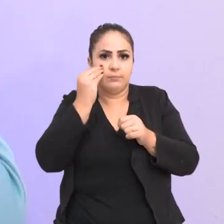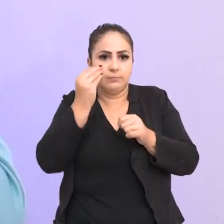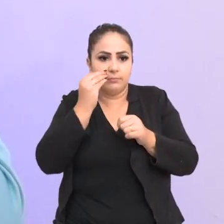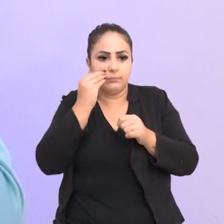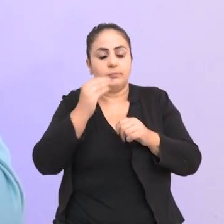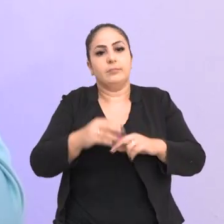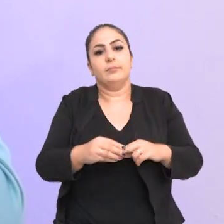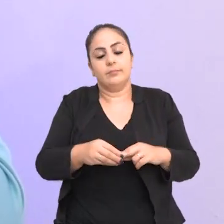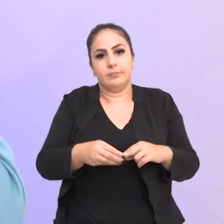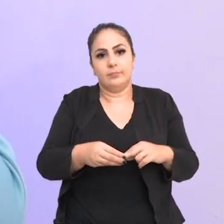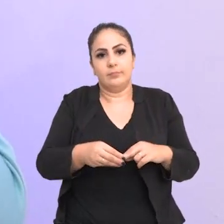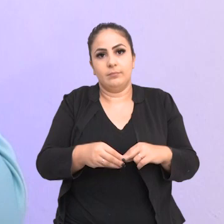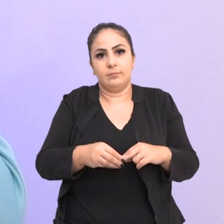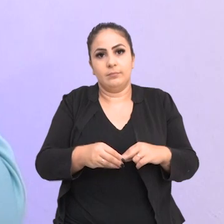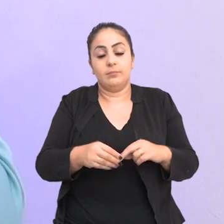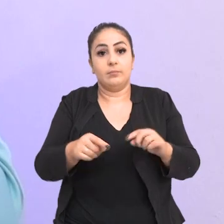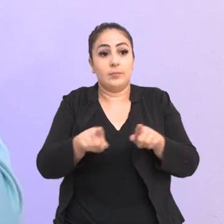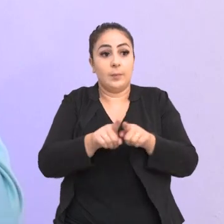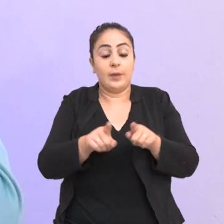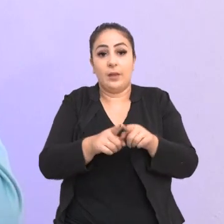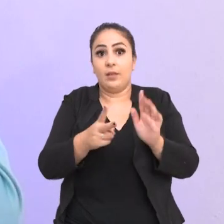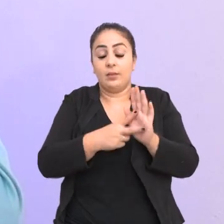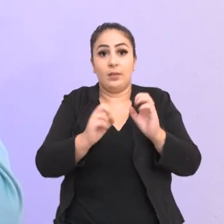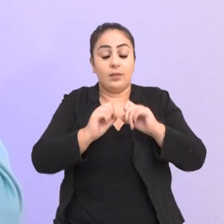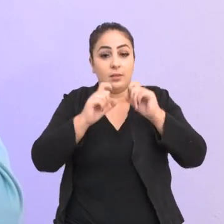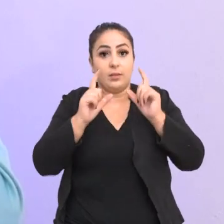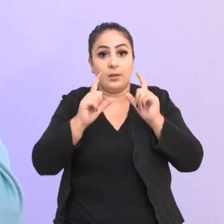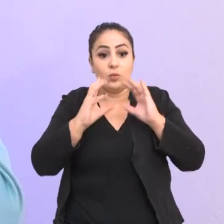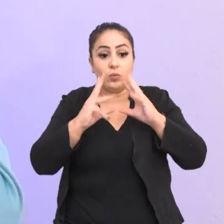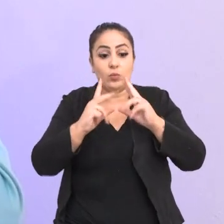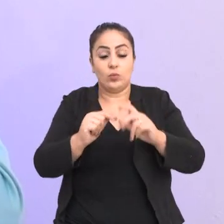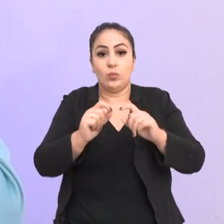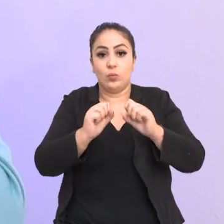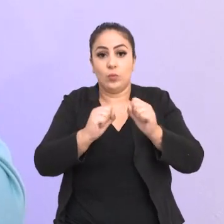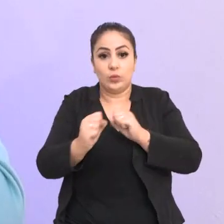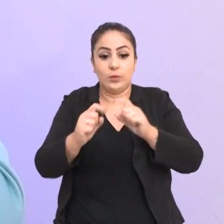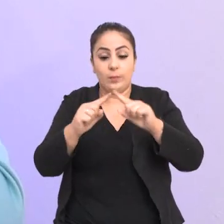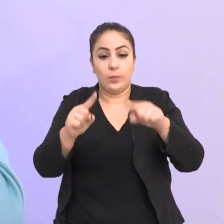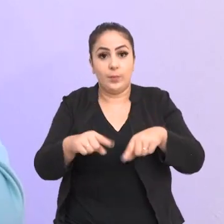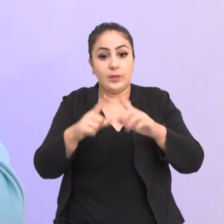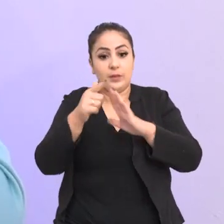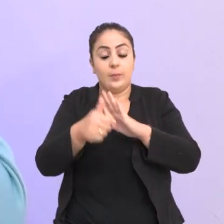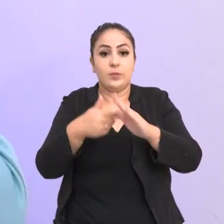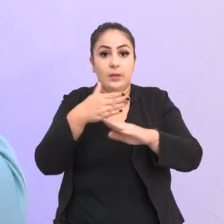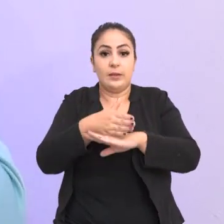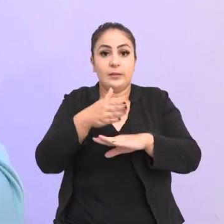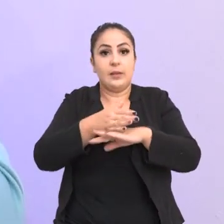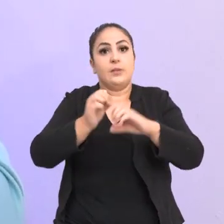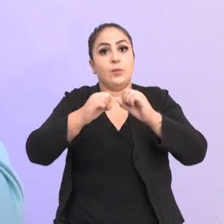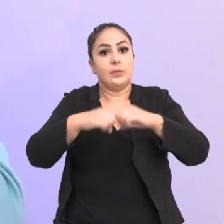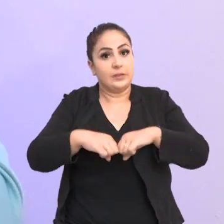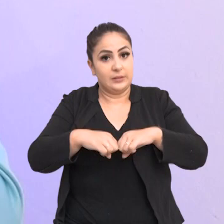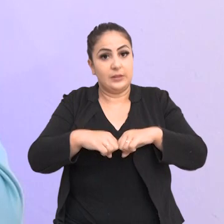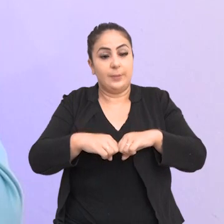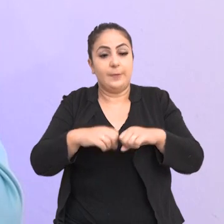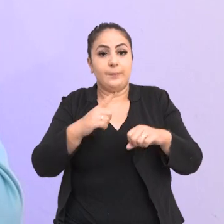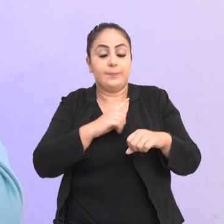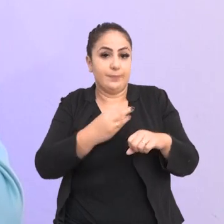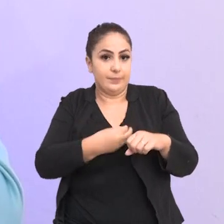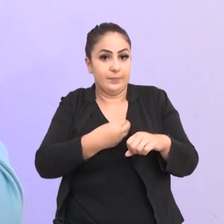seus testes. E também me chamou a atenção porque no poder público, depois que você acessa o